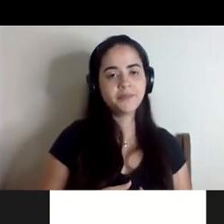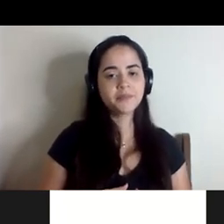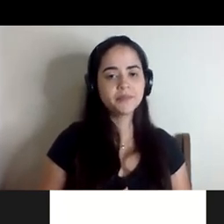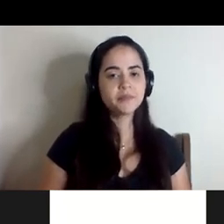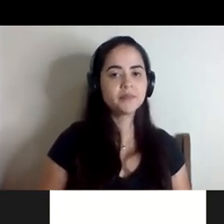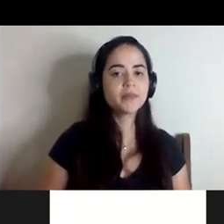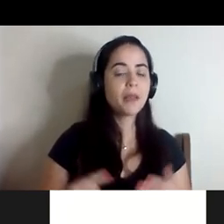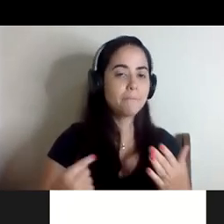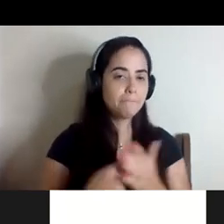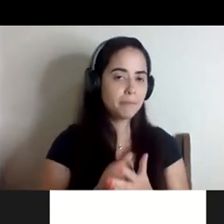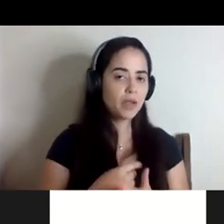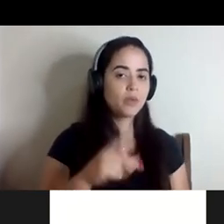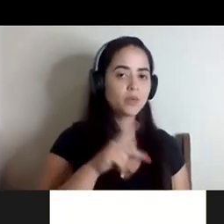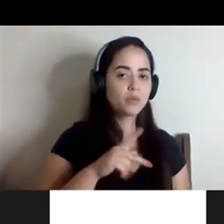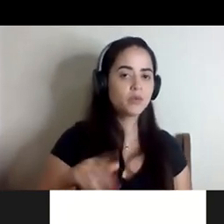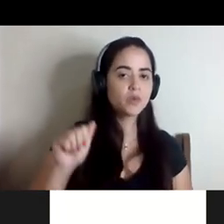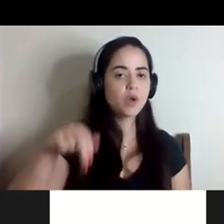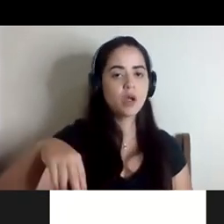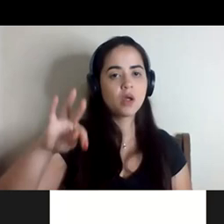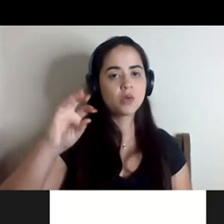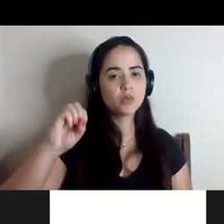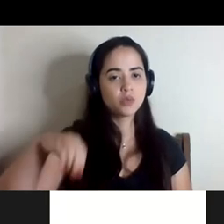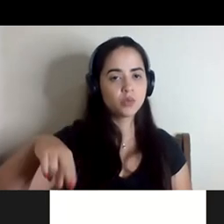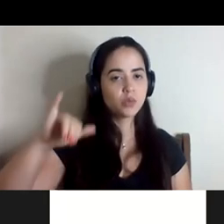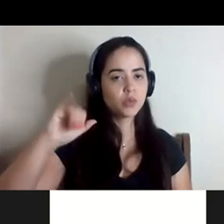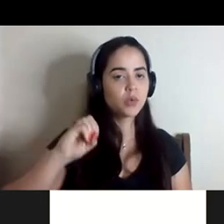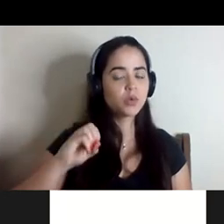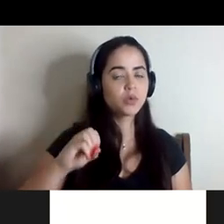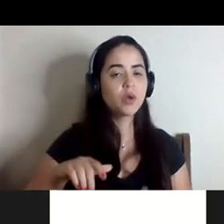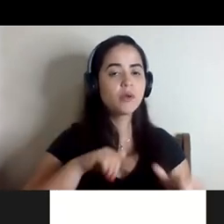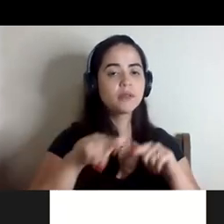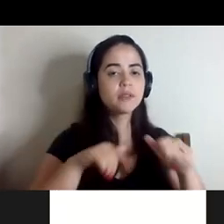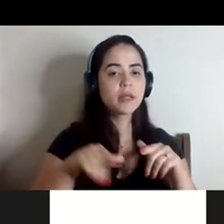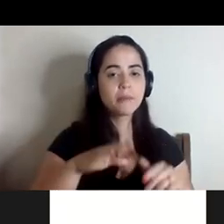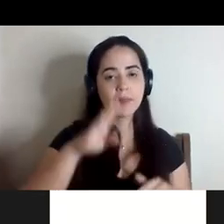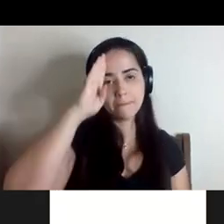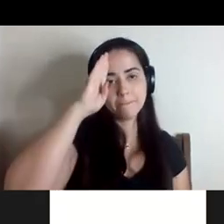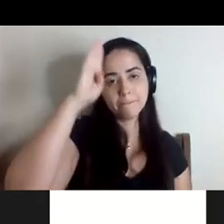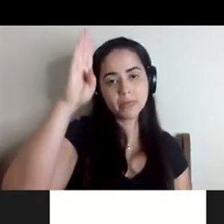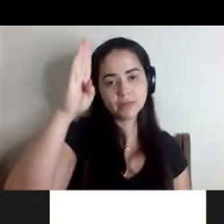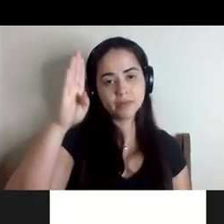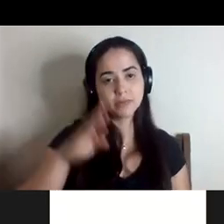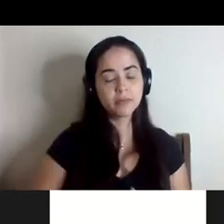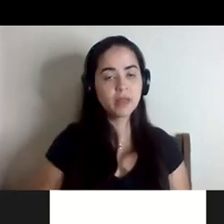do Antônio Henrique, né? O trabalho como eixo central da educação profissional,